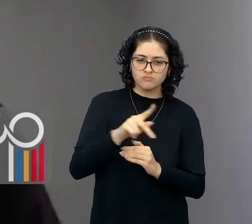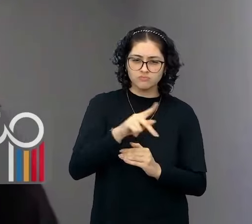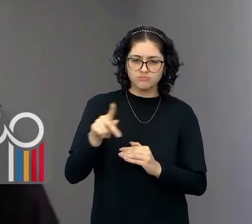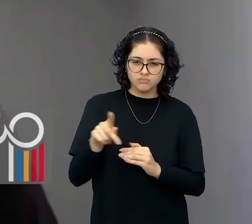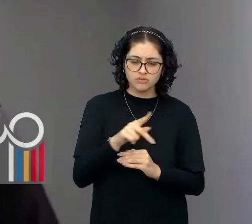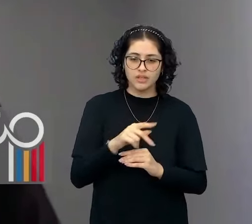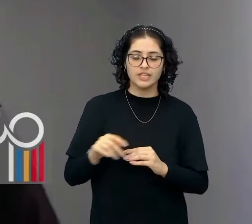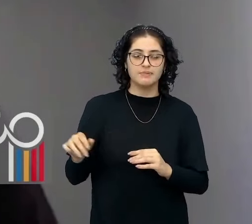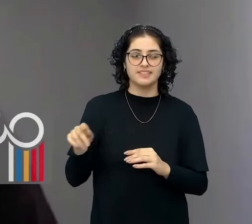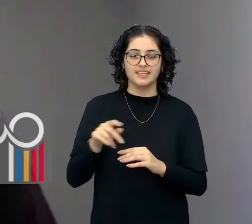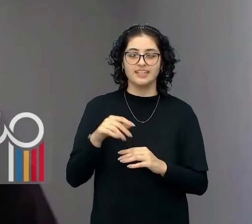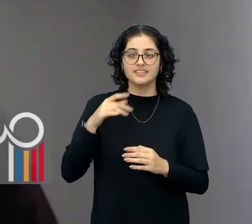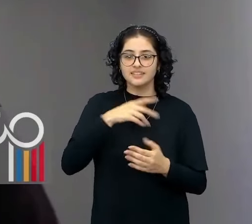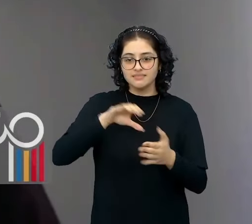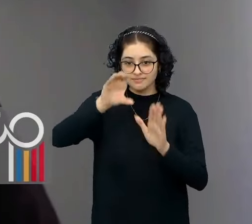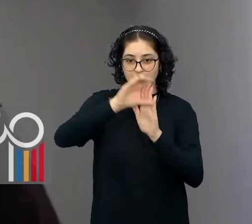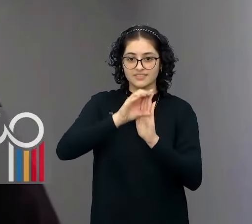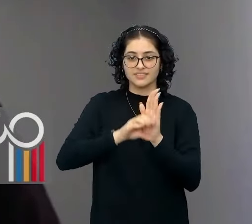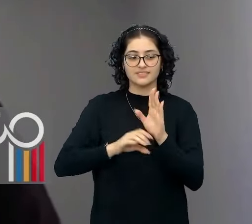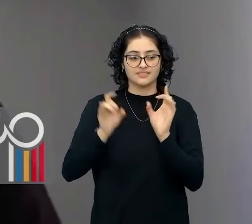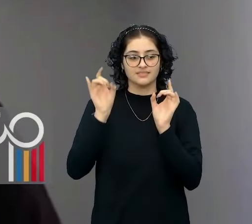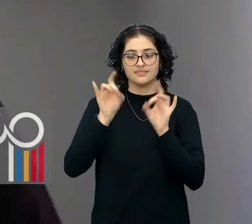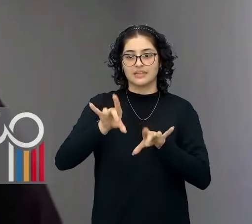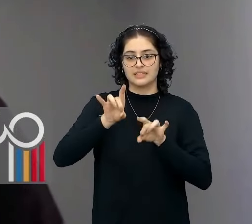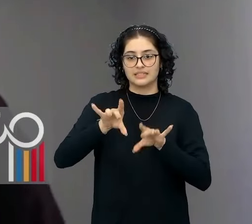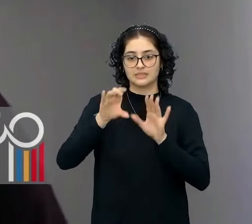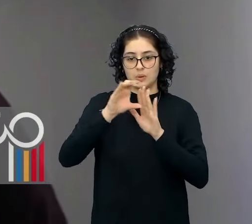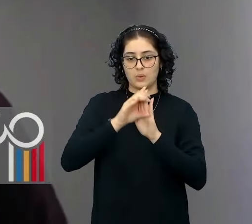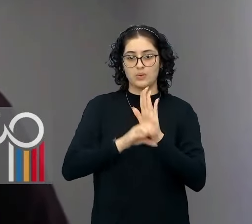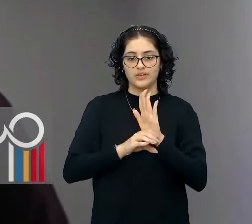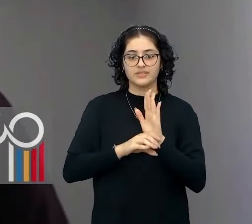nós tivemos algumas mudanças, né,